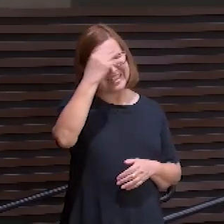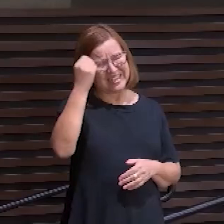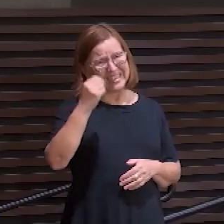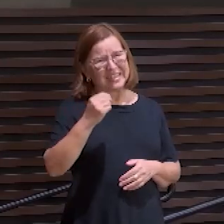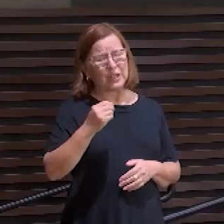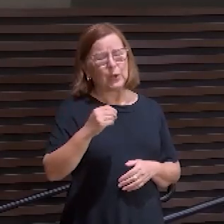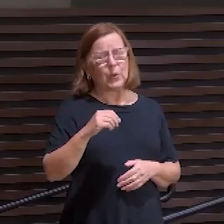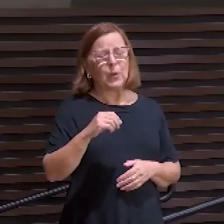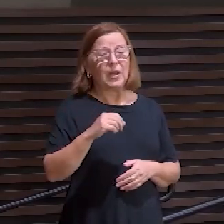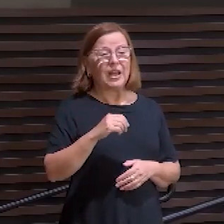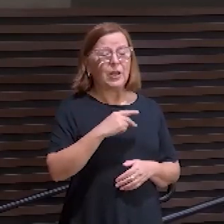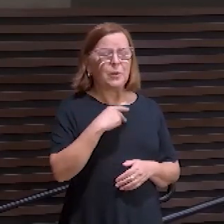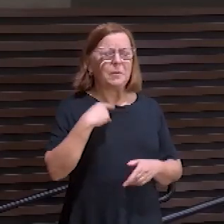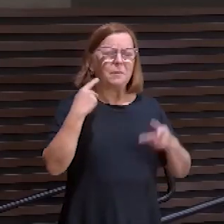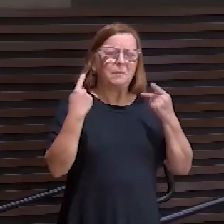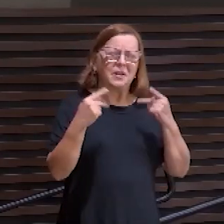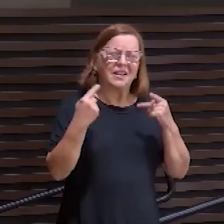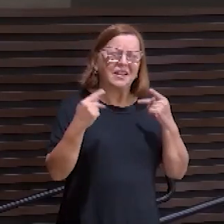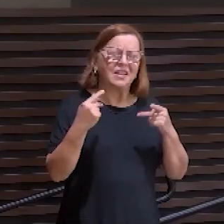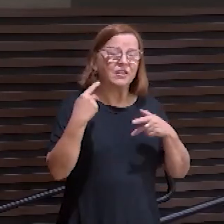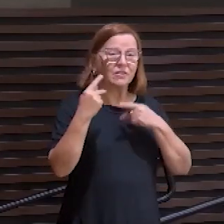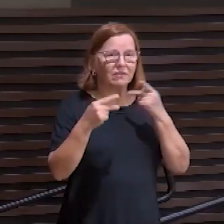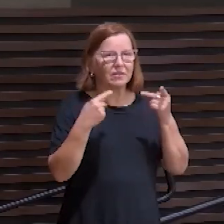e disse: